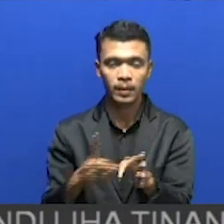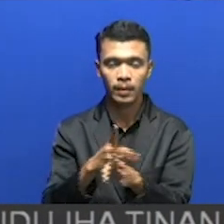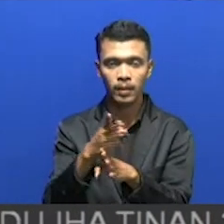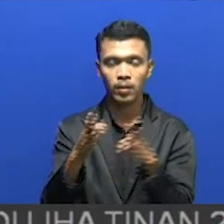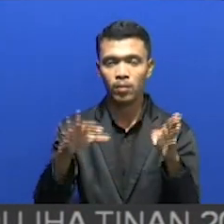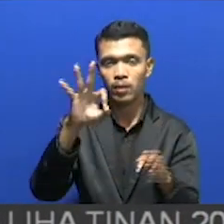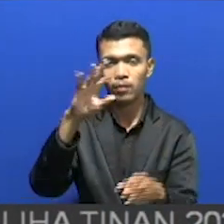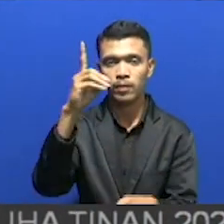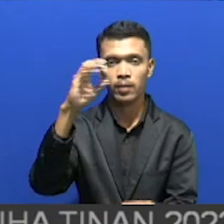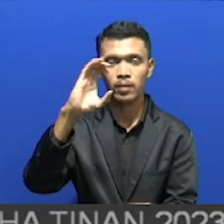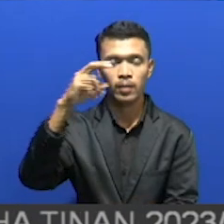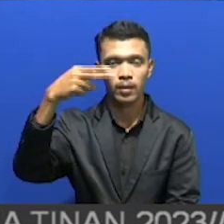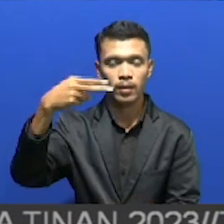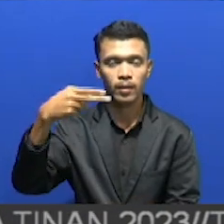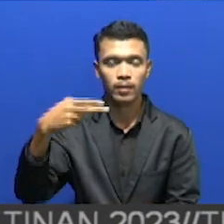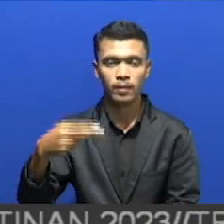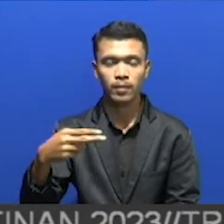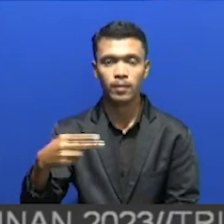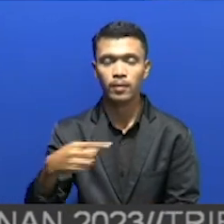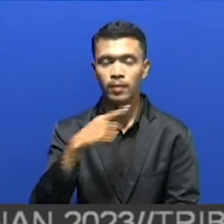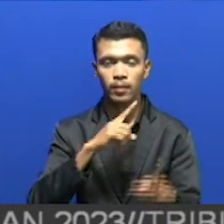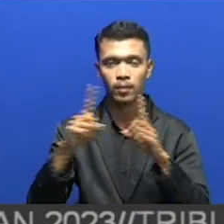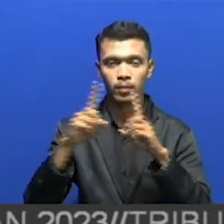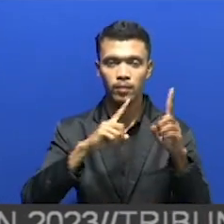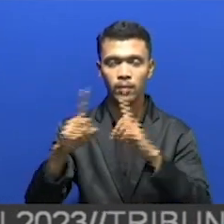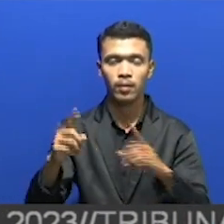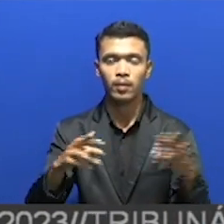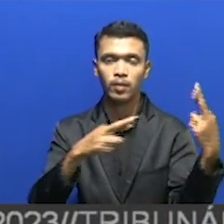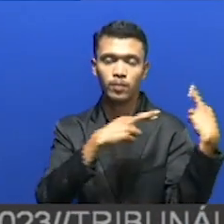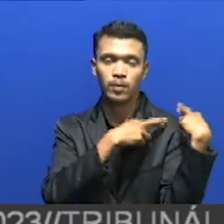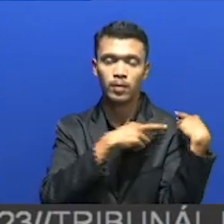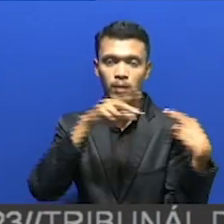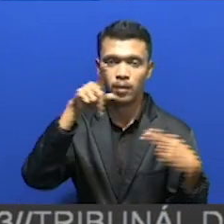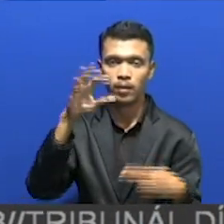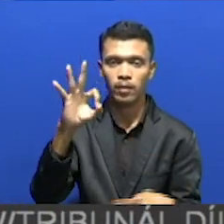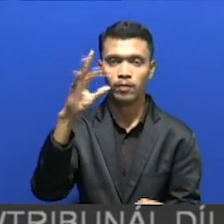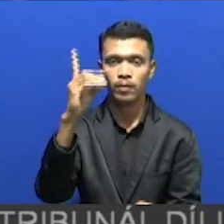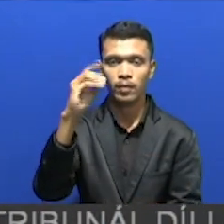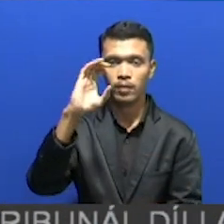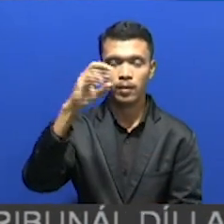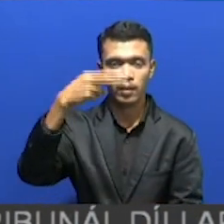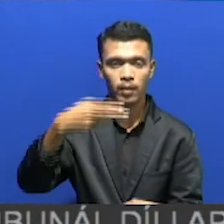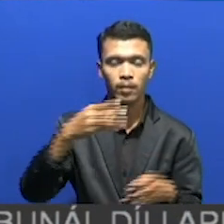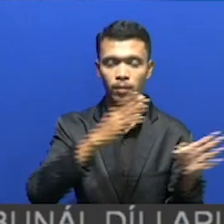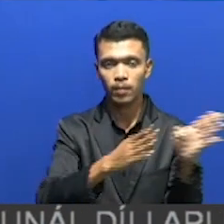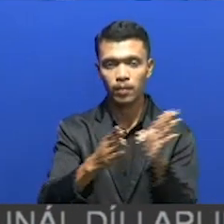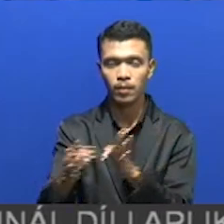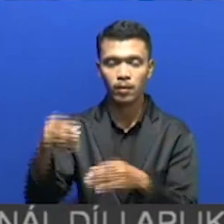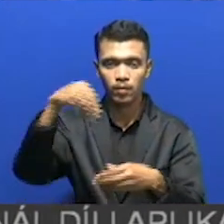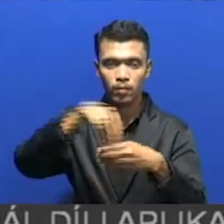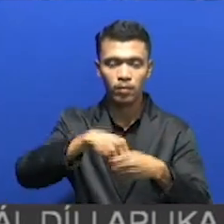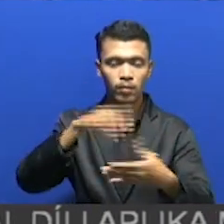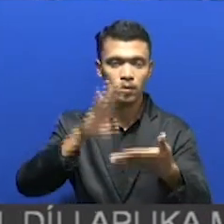Diretor FDCH Evaristo Moraes Pinto Horácio explica papel Fundo de Desenvolvimento Capital Humano maca prepara Bolsa Estudo para